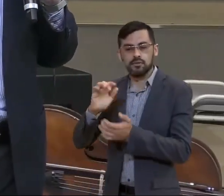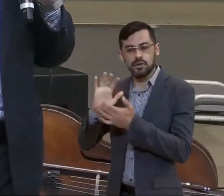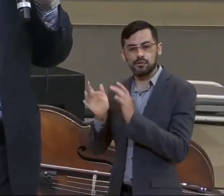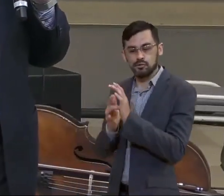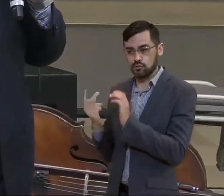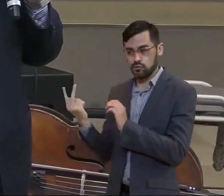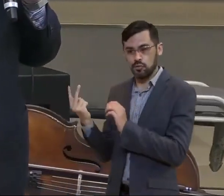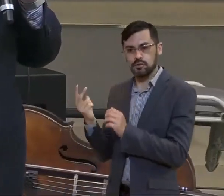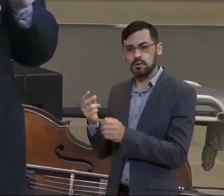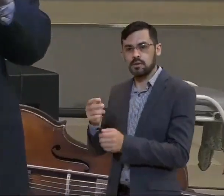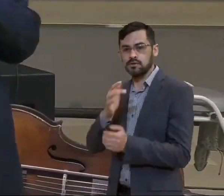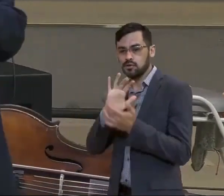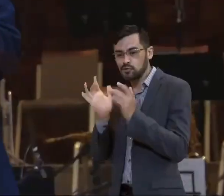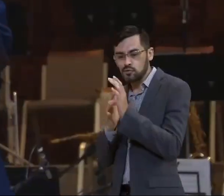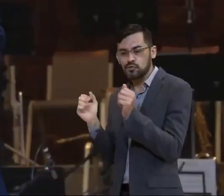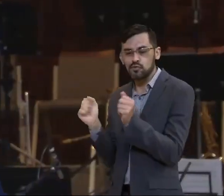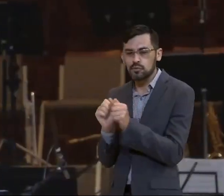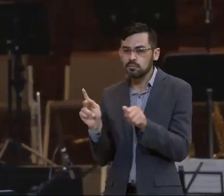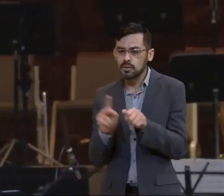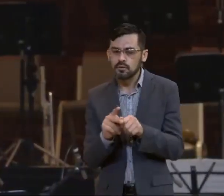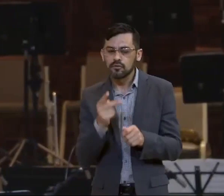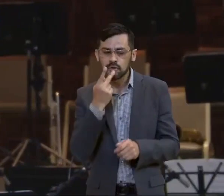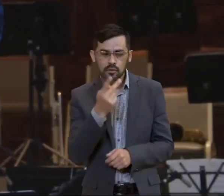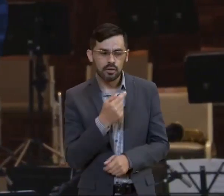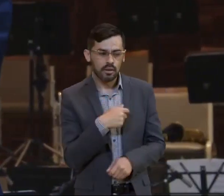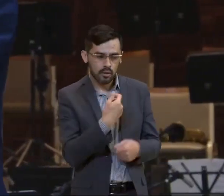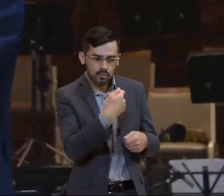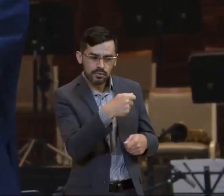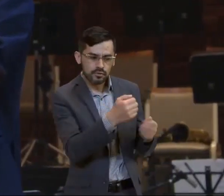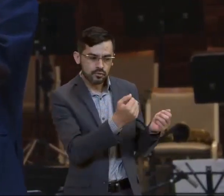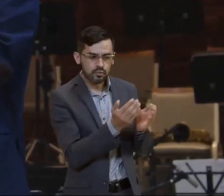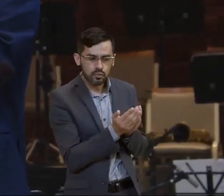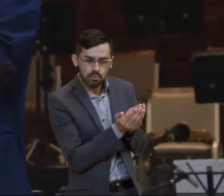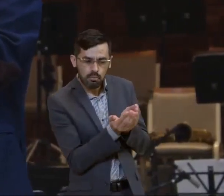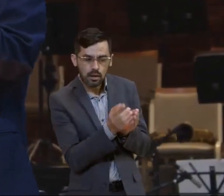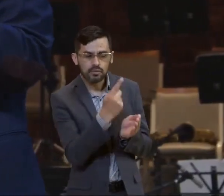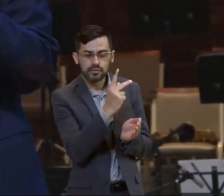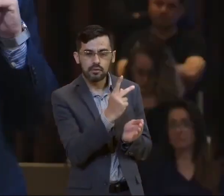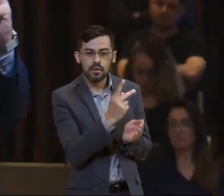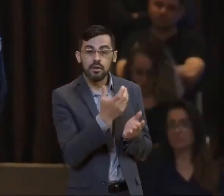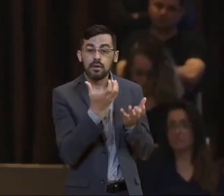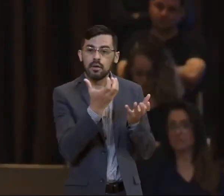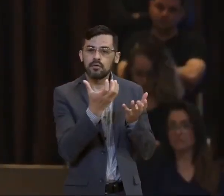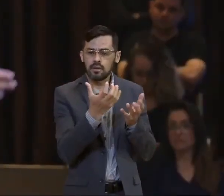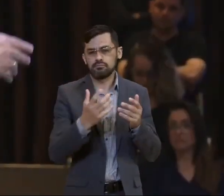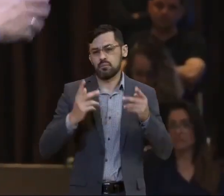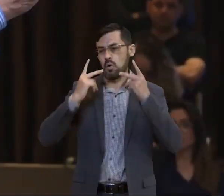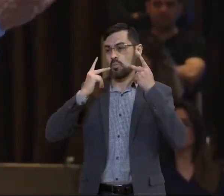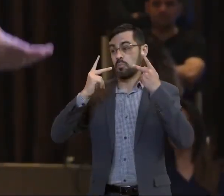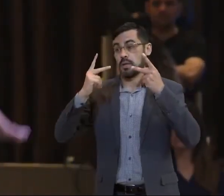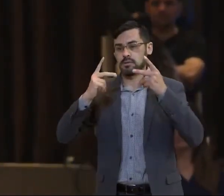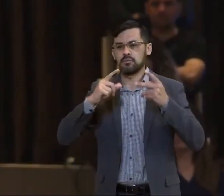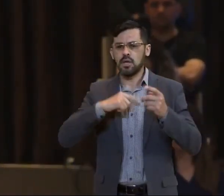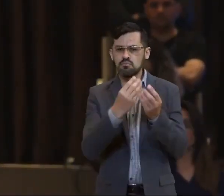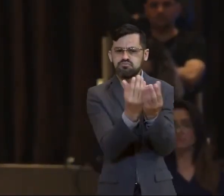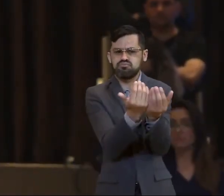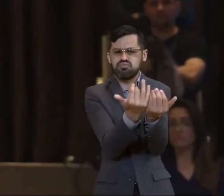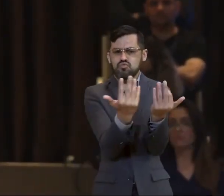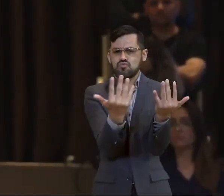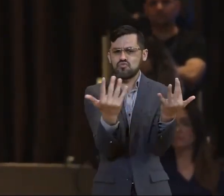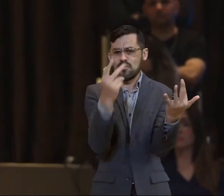Pedro. E Jesus disse para Pedro, eu preciso do seu barco. Eu quero fazer um sermão, tem uma multidão